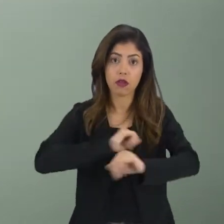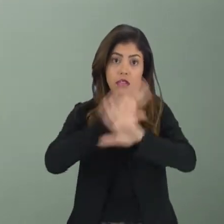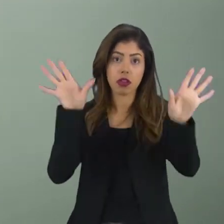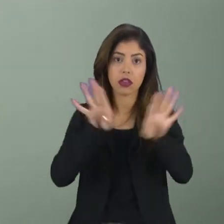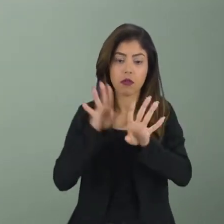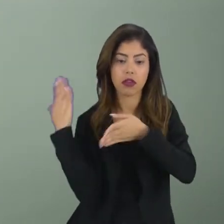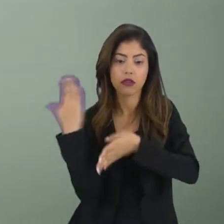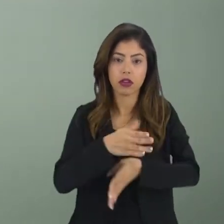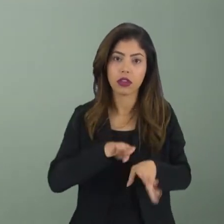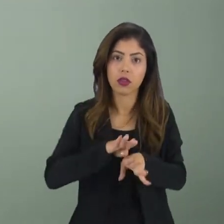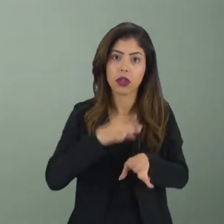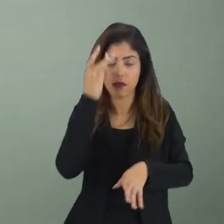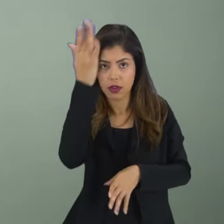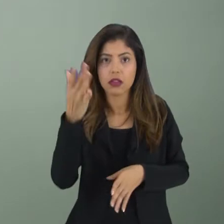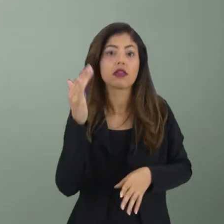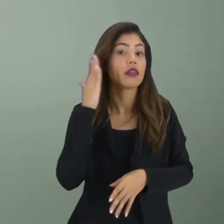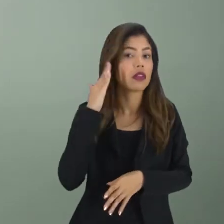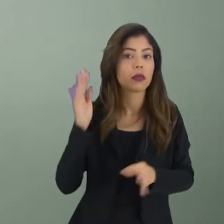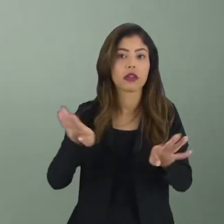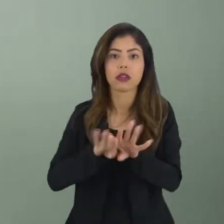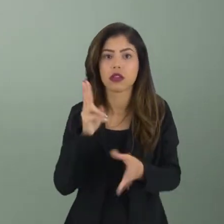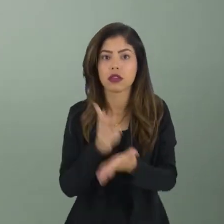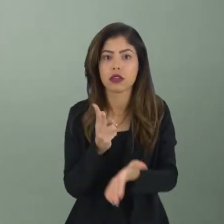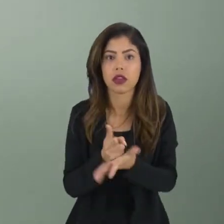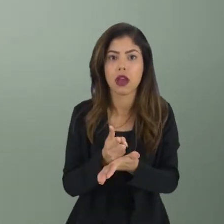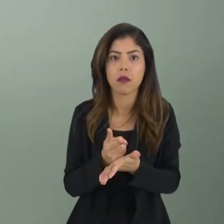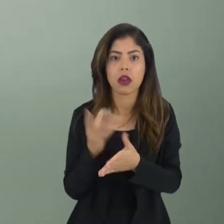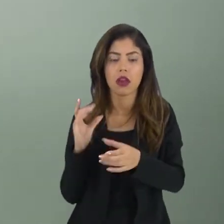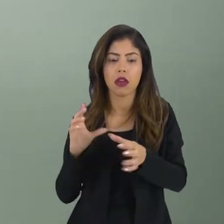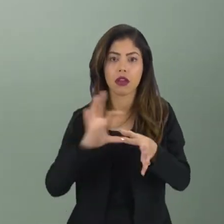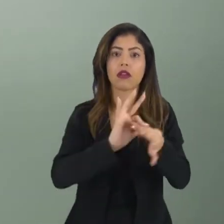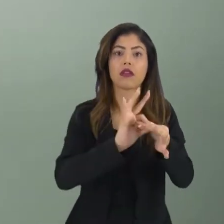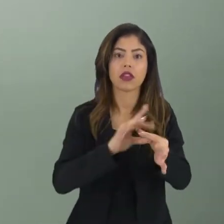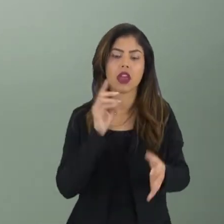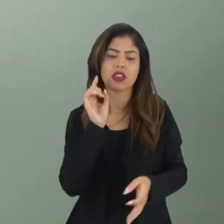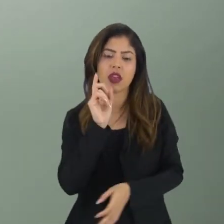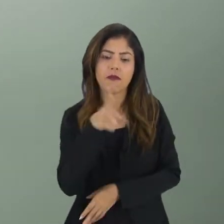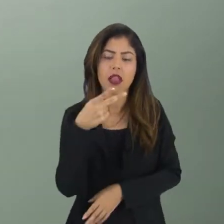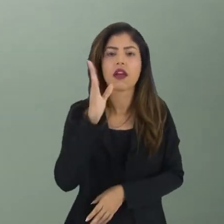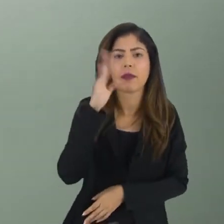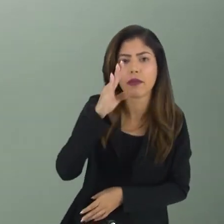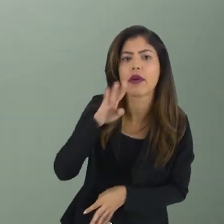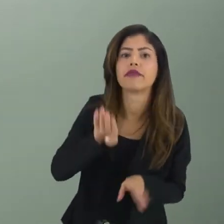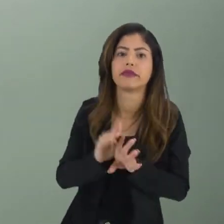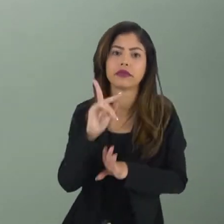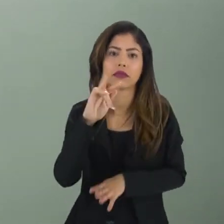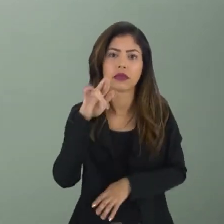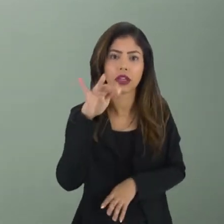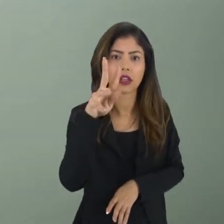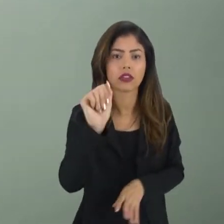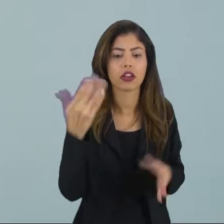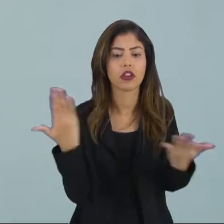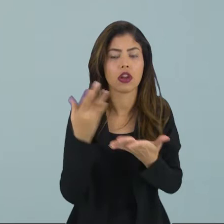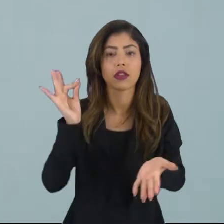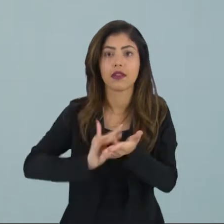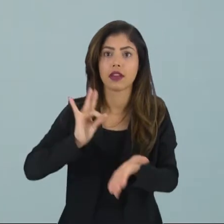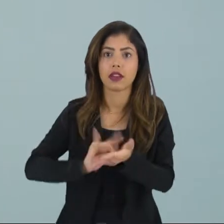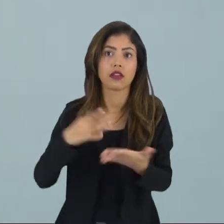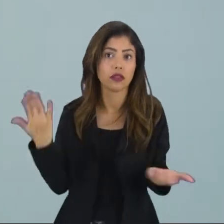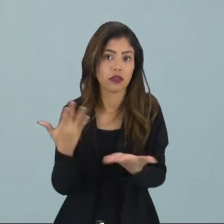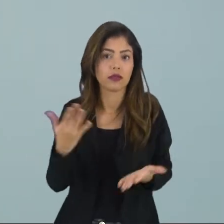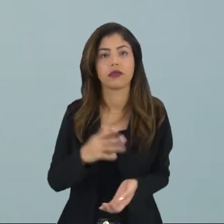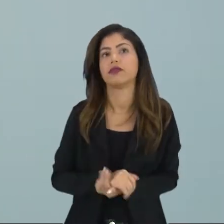linguagem direta, de fácil entendimento e sempre ali com cunho de crítica, né, trazendo algum questionamento na nossa realidade. Tudo